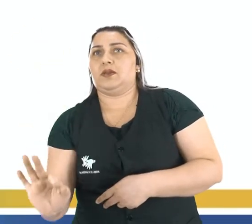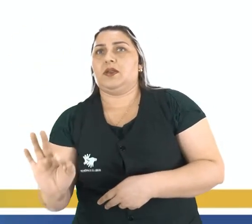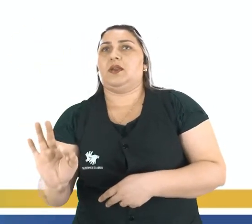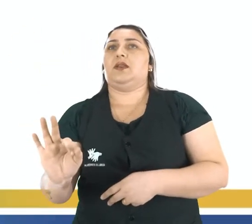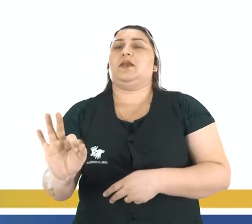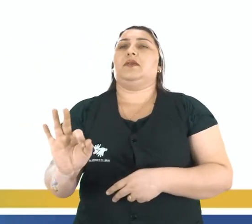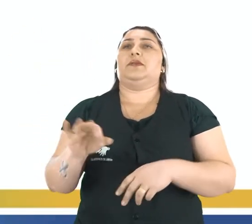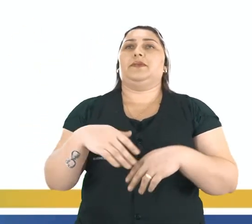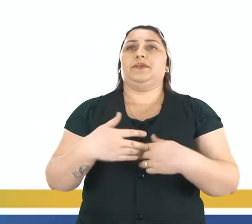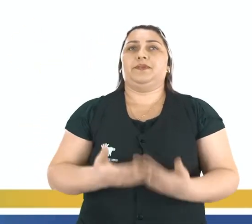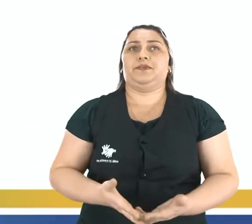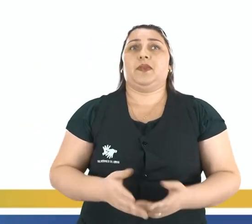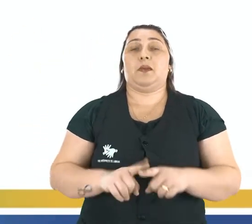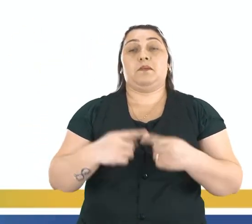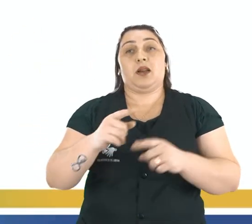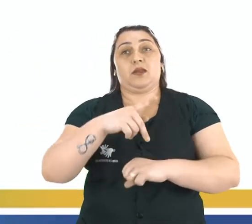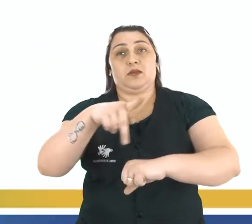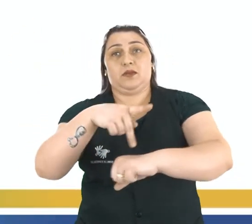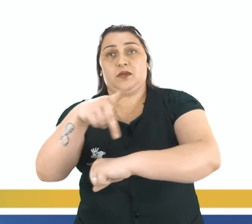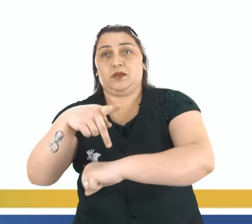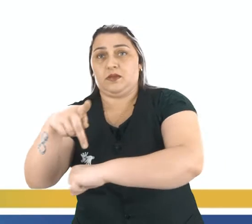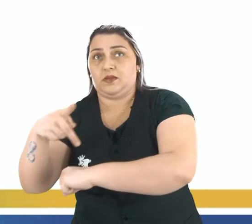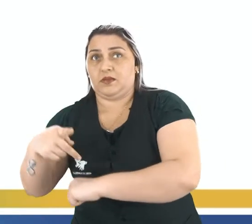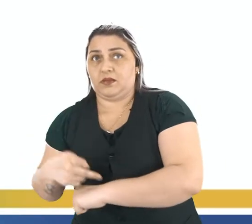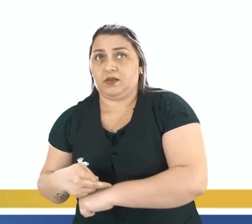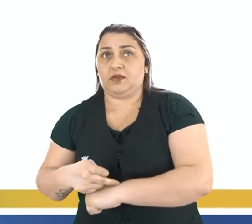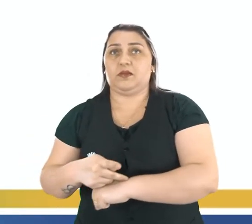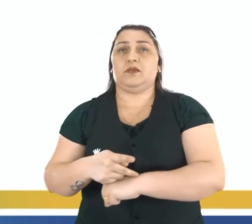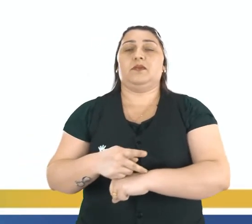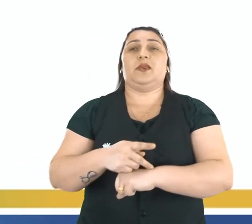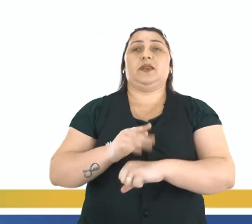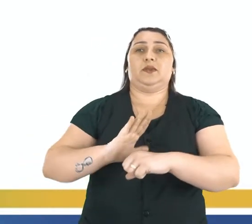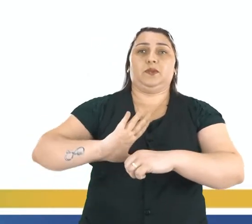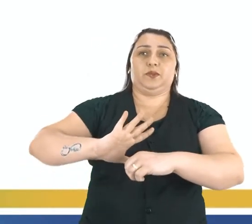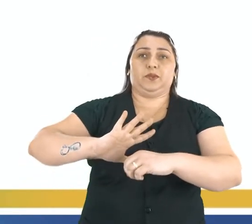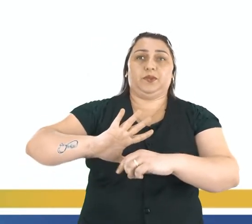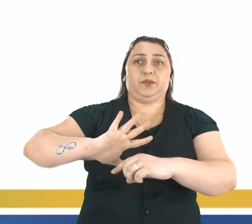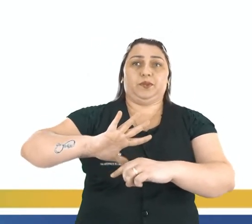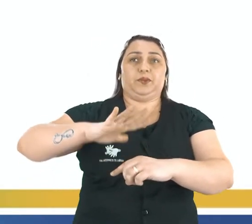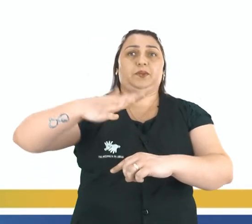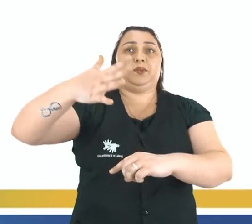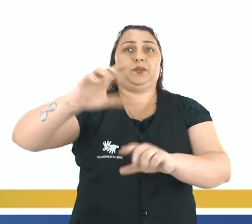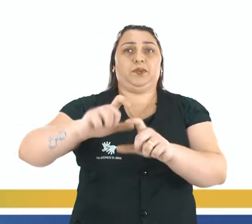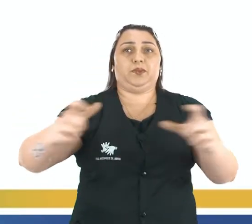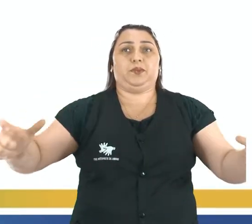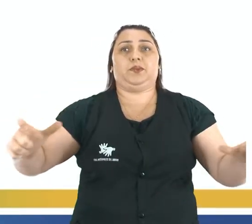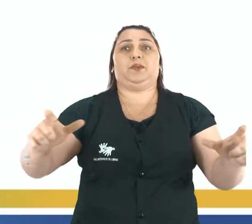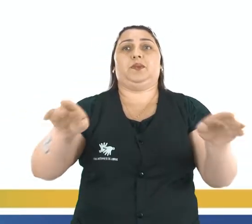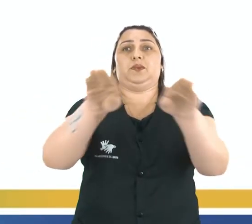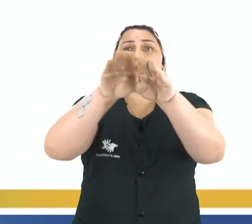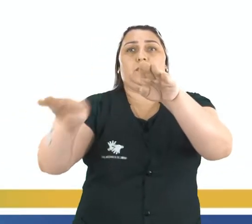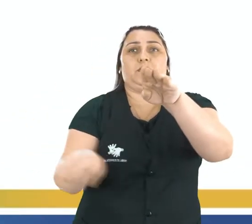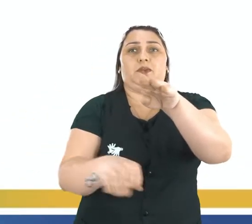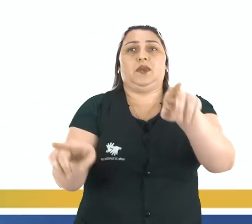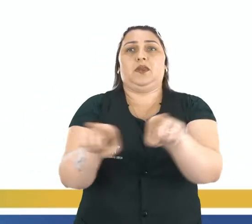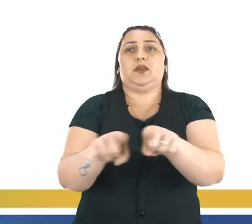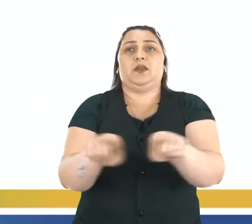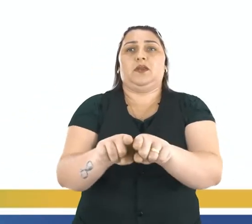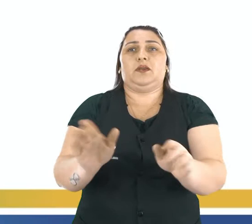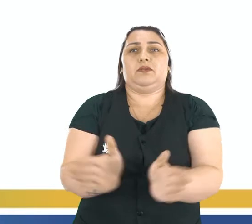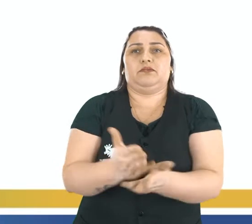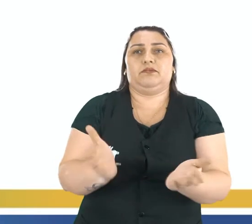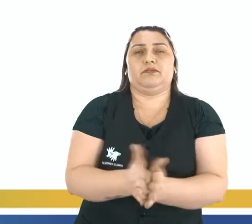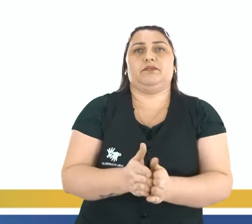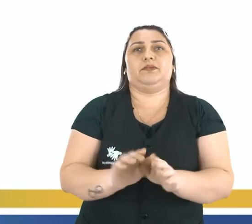campanha das grandes obras. Mas o país se corroía em meio ao aumento da desigualdade social e da pobreza. Então, à medida